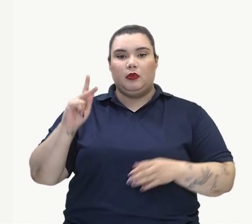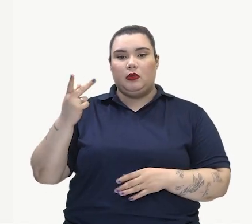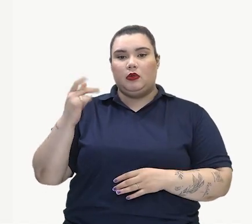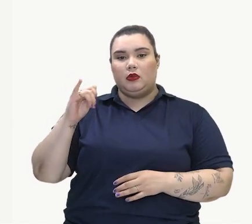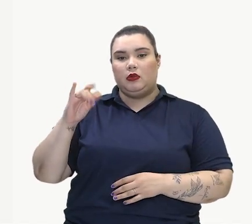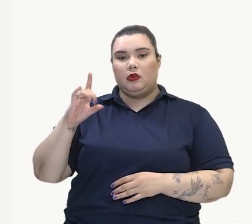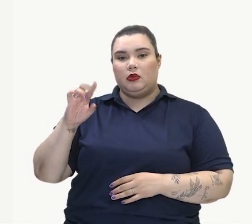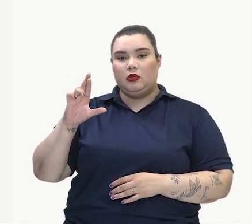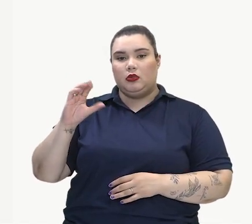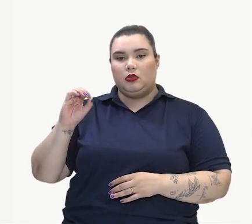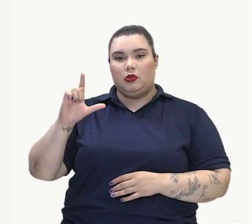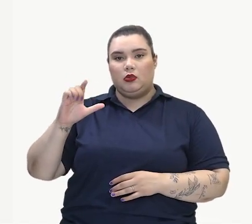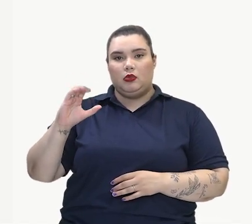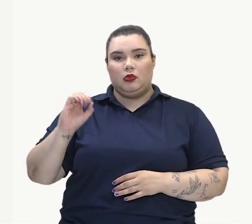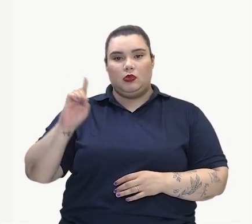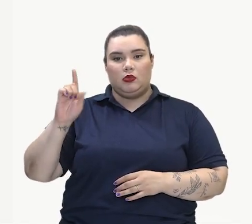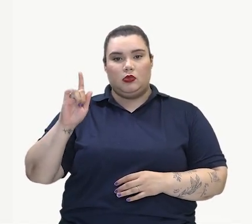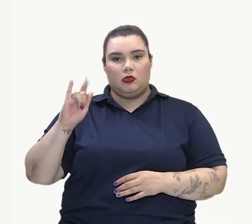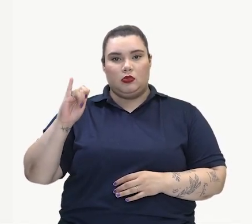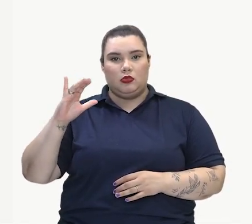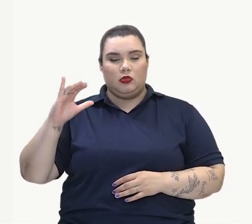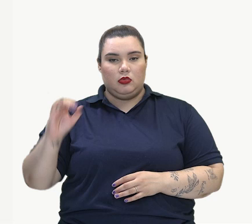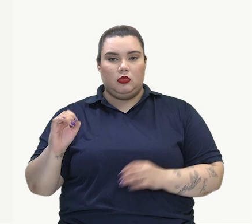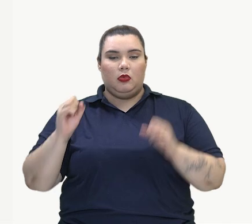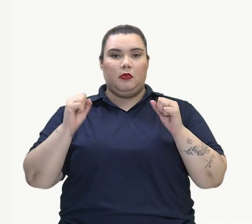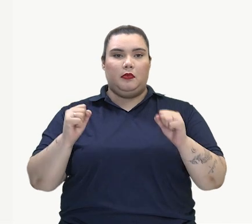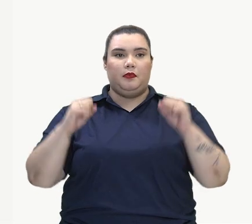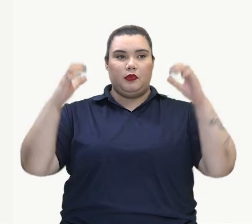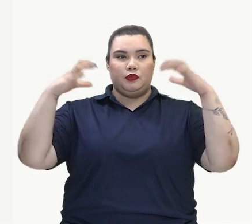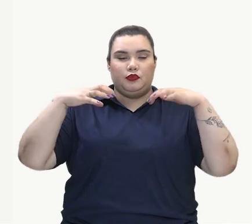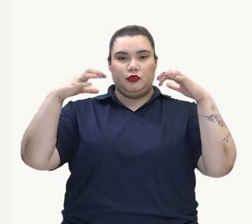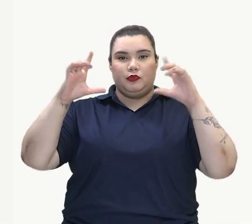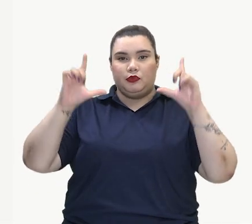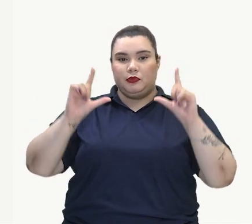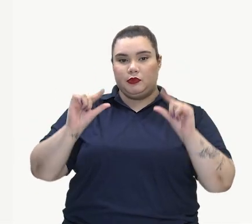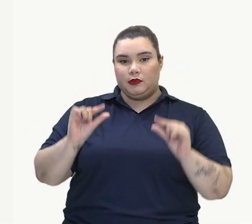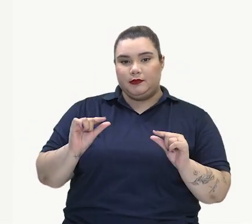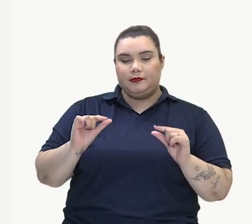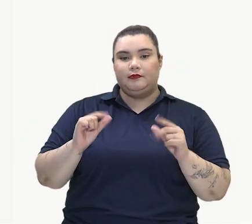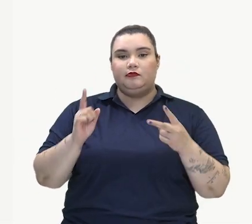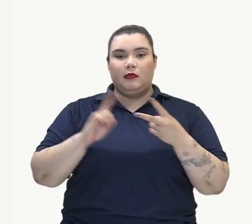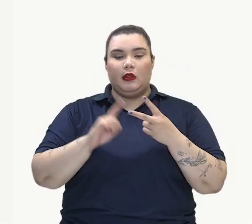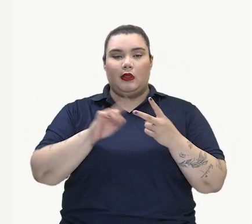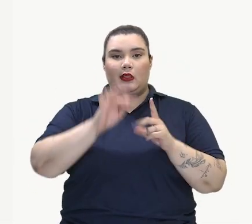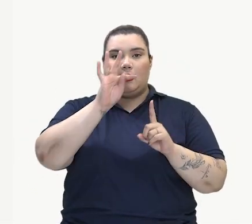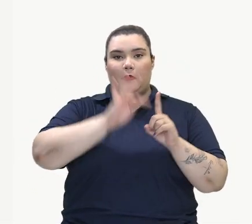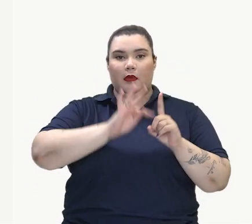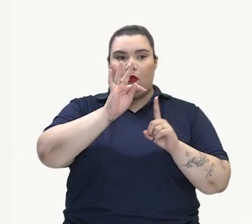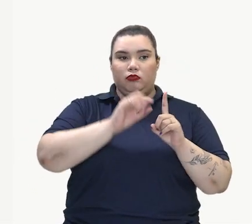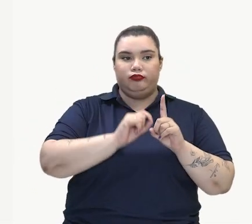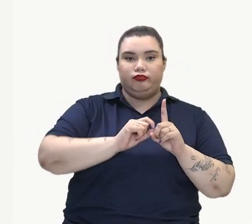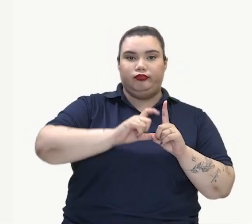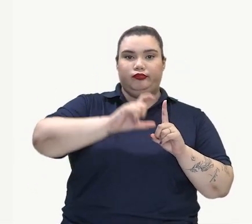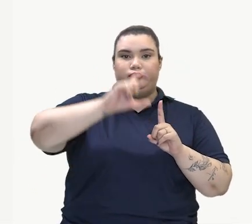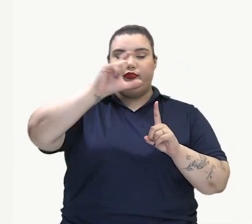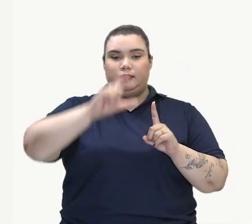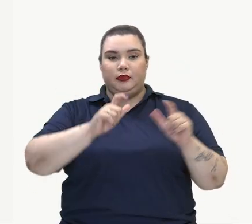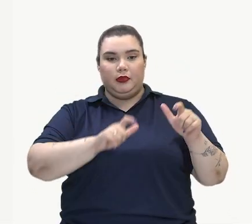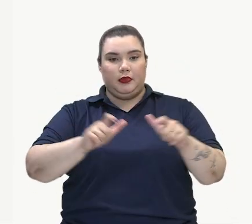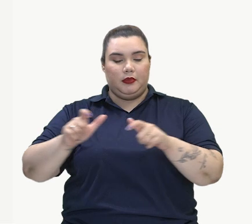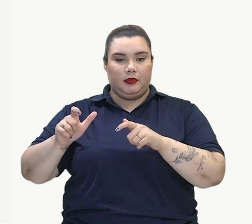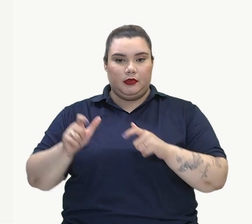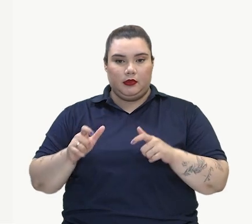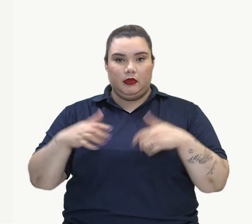umidade do ar e as chuvas afetando plantações e abastecimento. Aumento das temperaturas locais. Com menos árvores, a